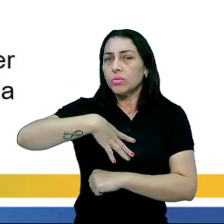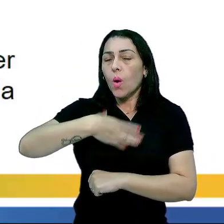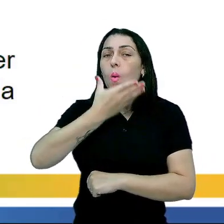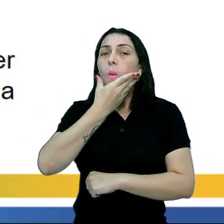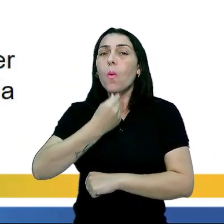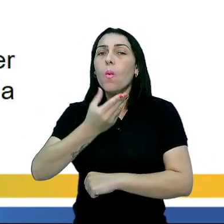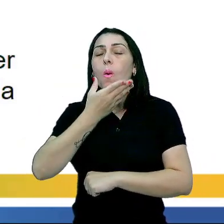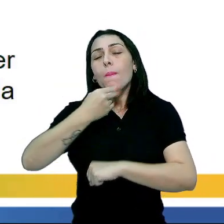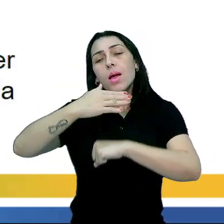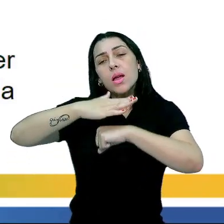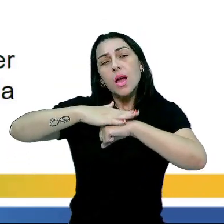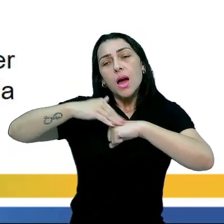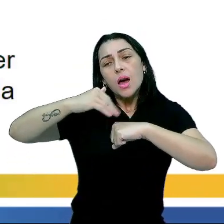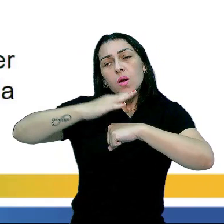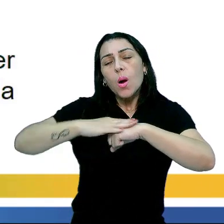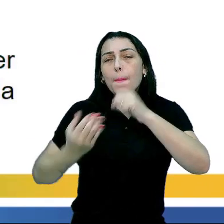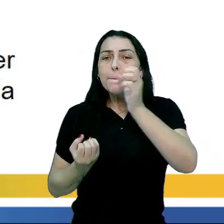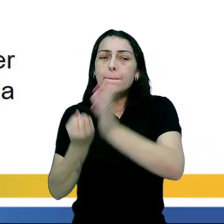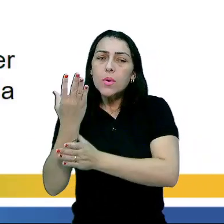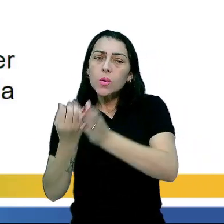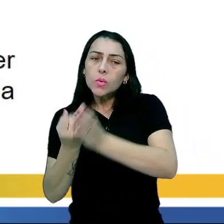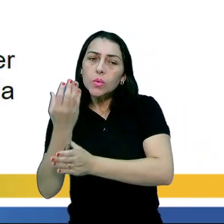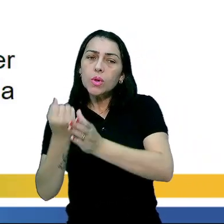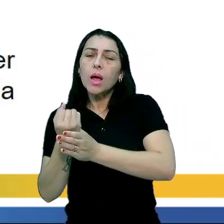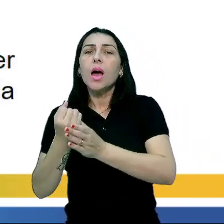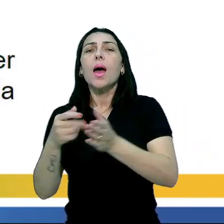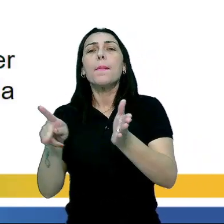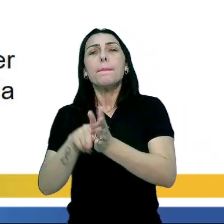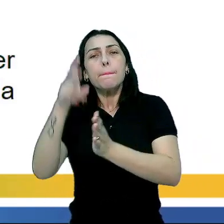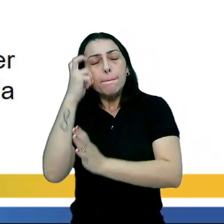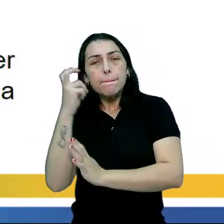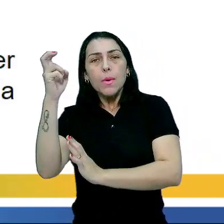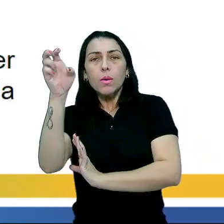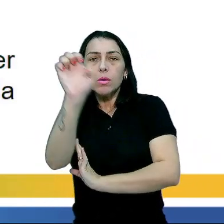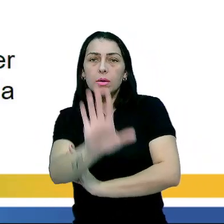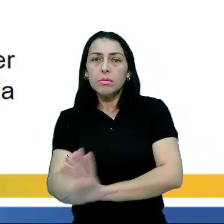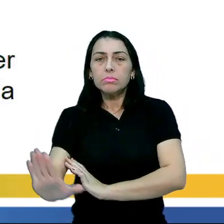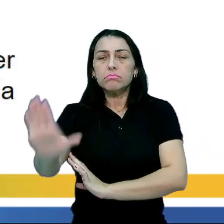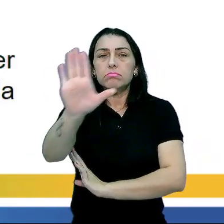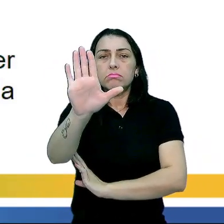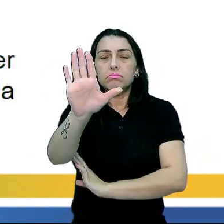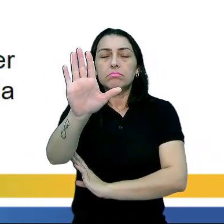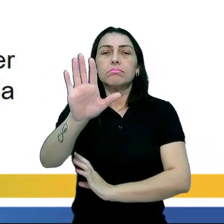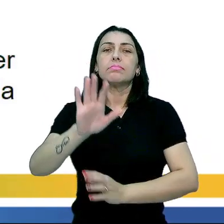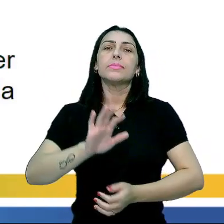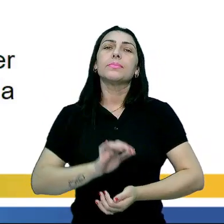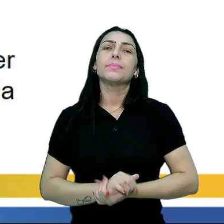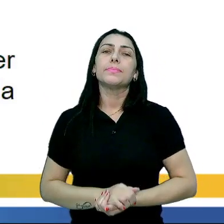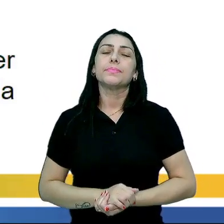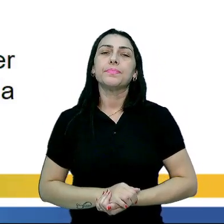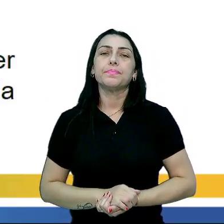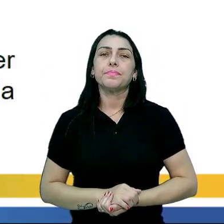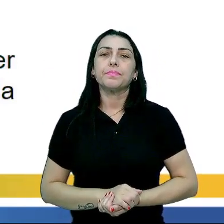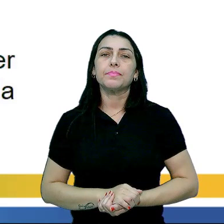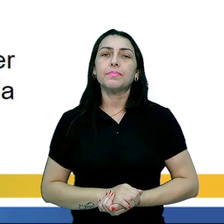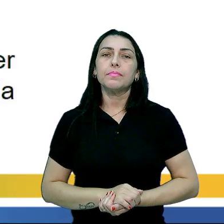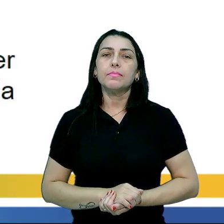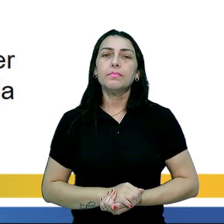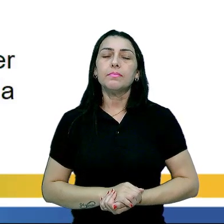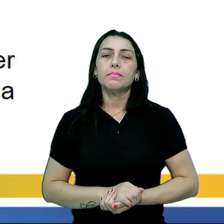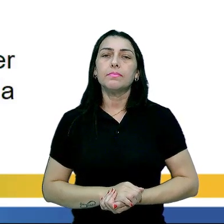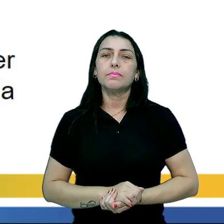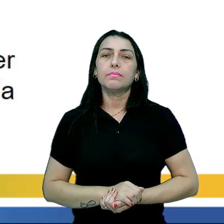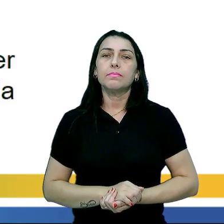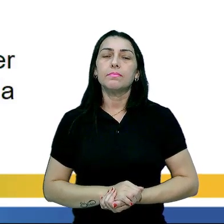um homem dócil, produtivo e culturalmente afinado com a cultura europeia.